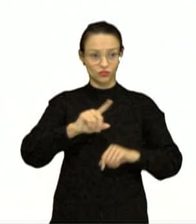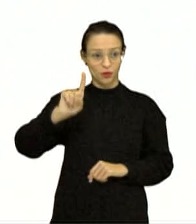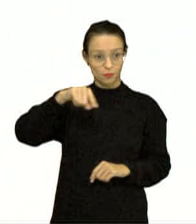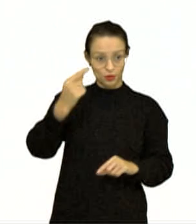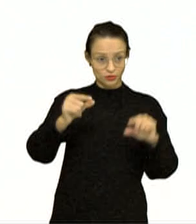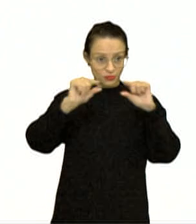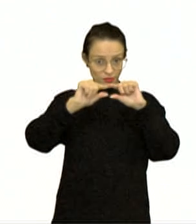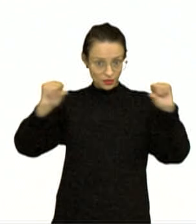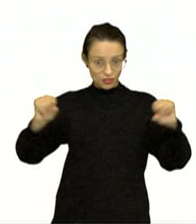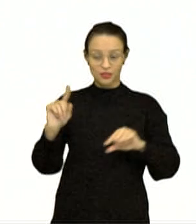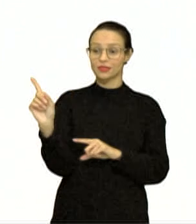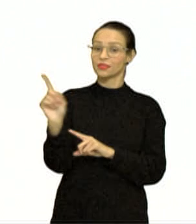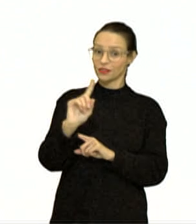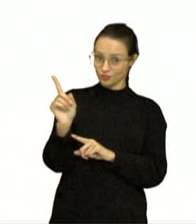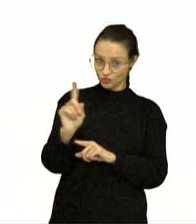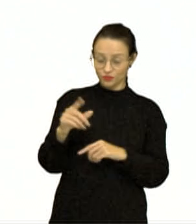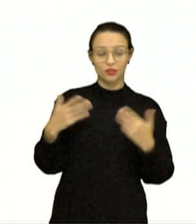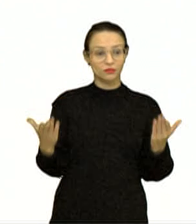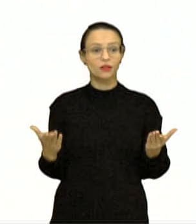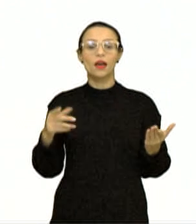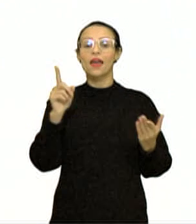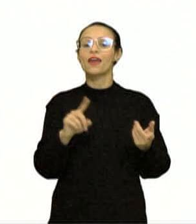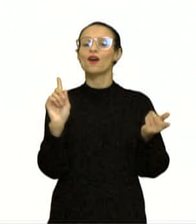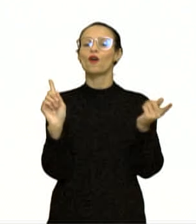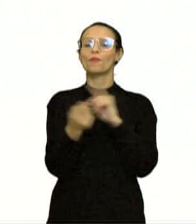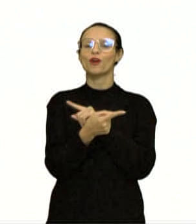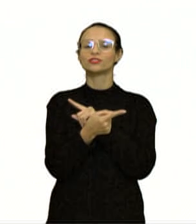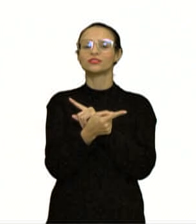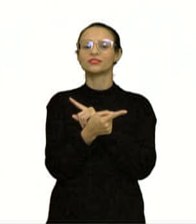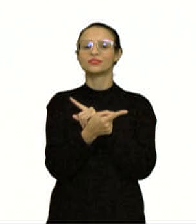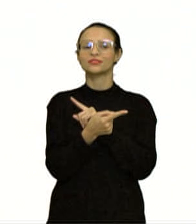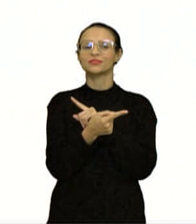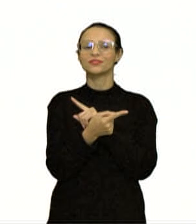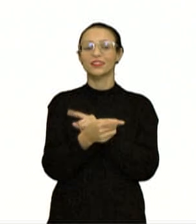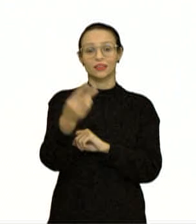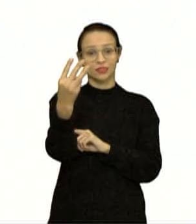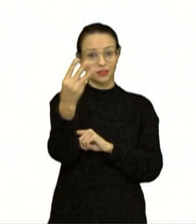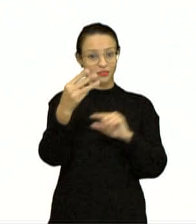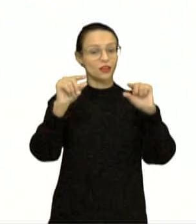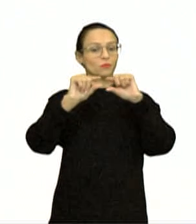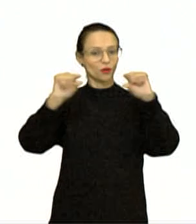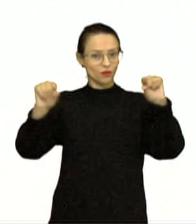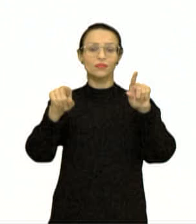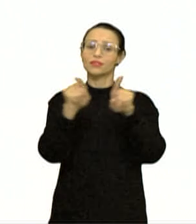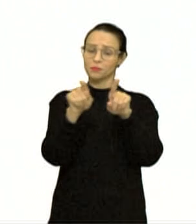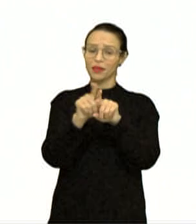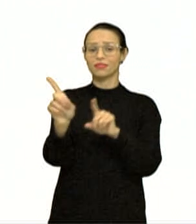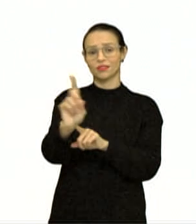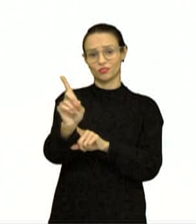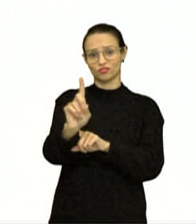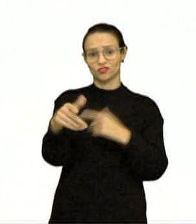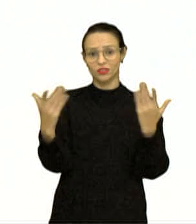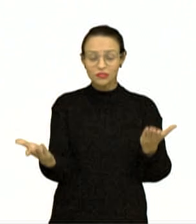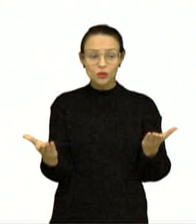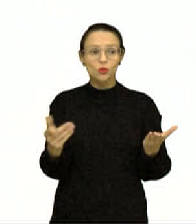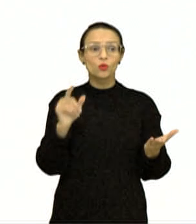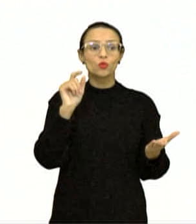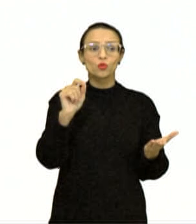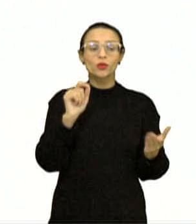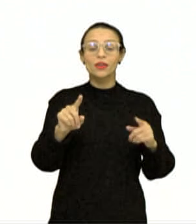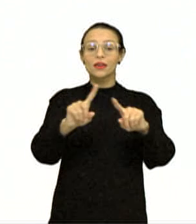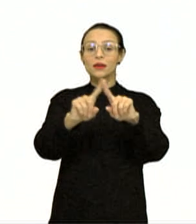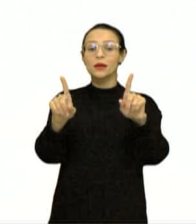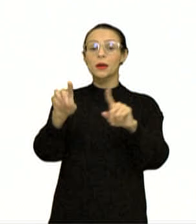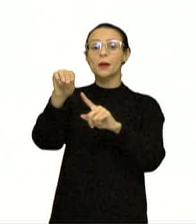seguinte é negativa, então elas são opostas. A terceira também é negativa. Então, o mas,